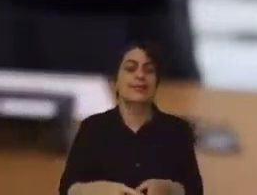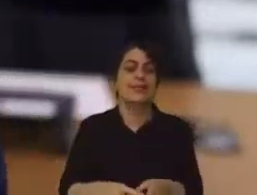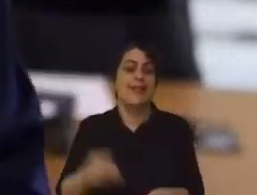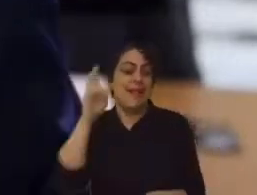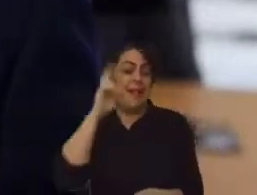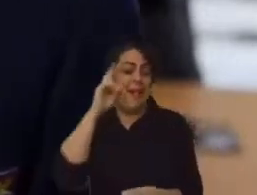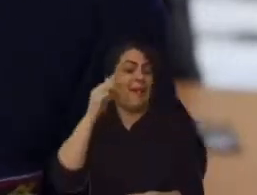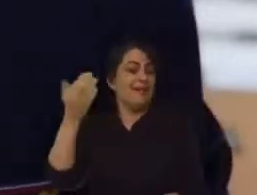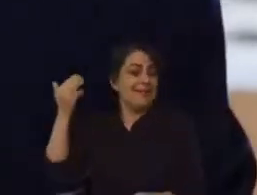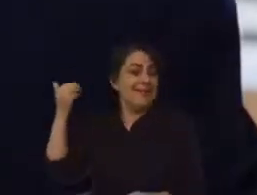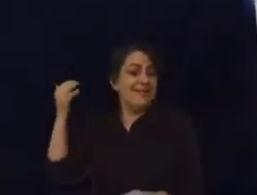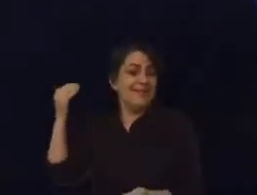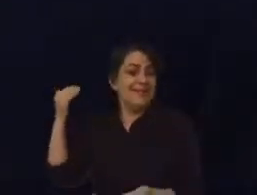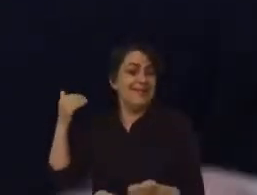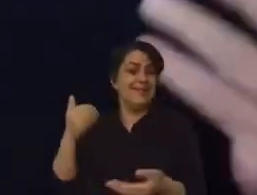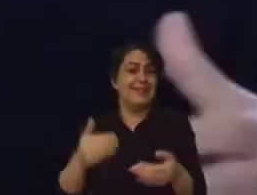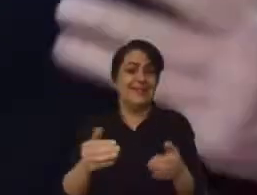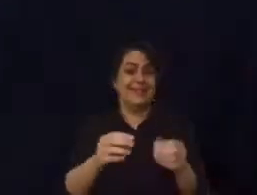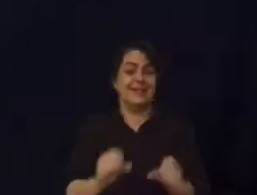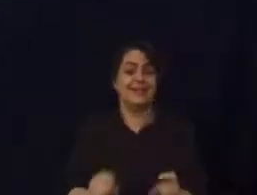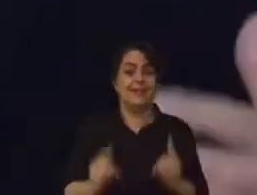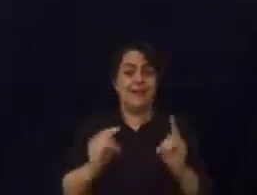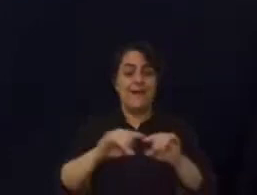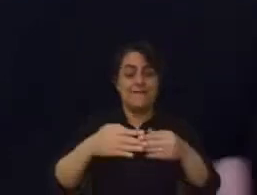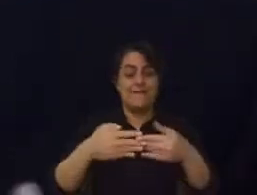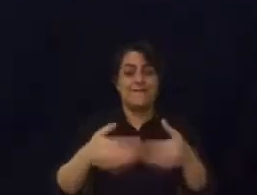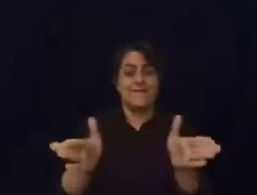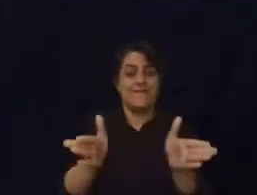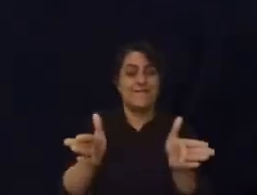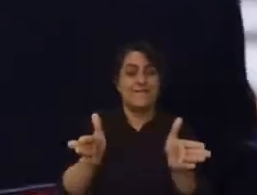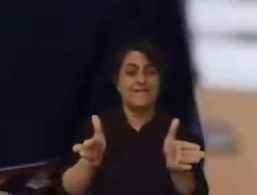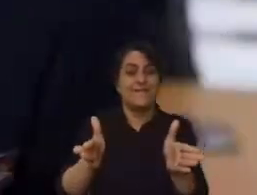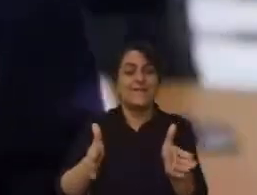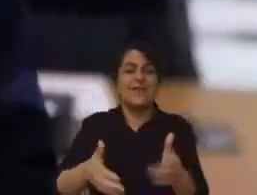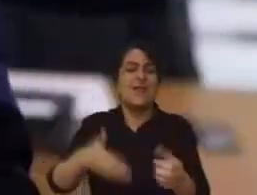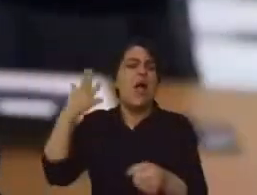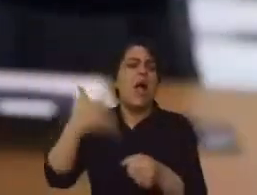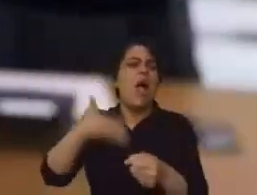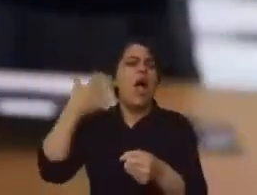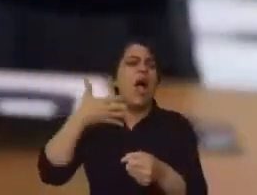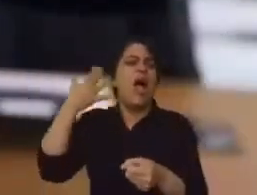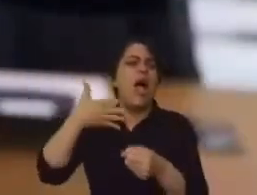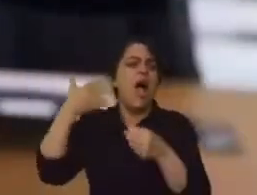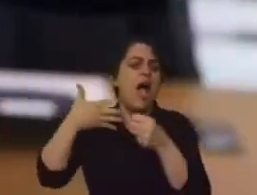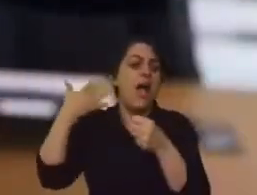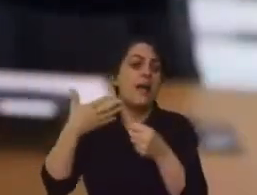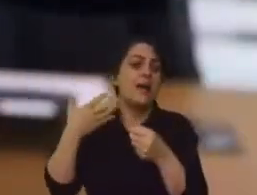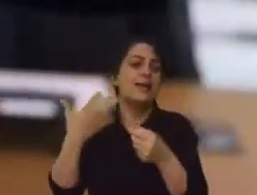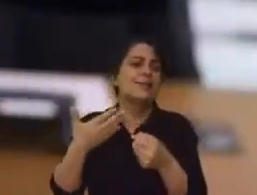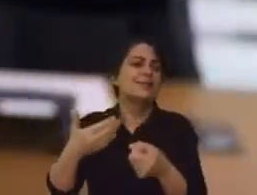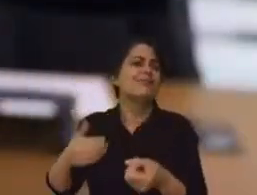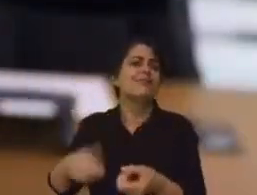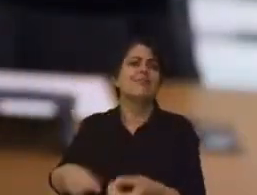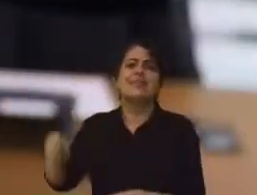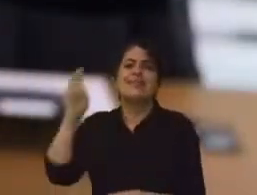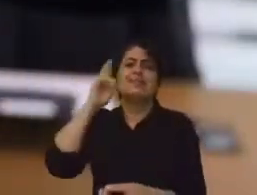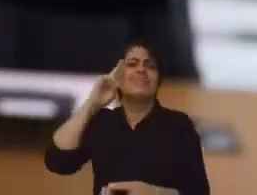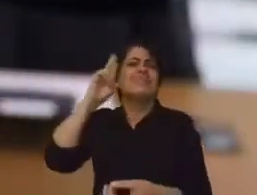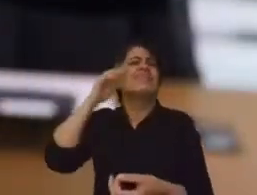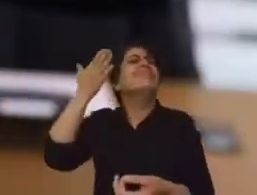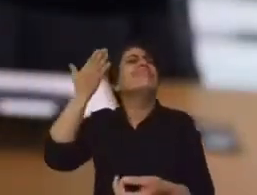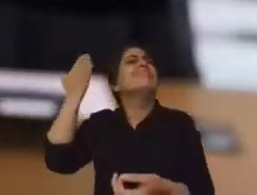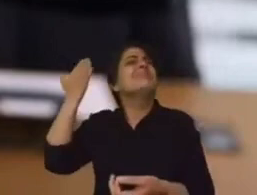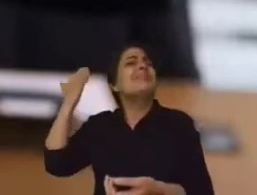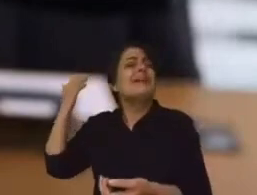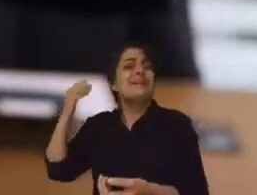da Mercedes como eu ia 2h20 na porta da Volkswagen fazer assembleia. Era um tempo maravilhoso, porque era um tempo de